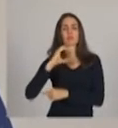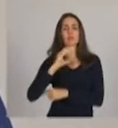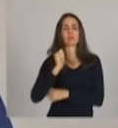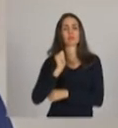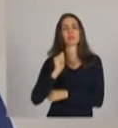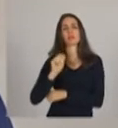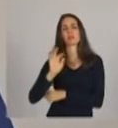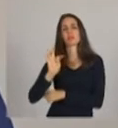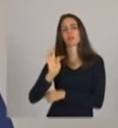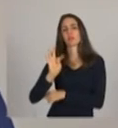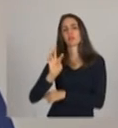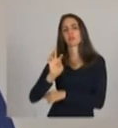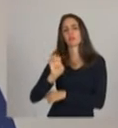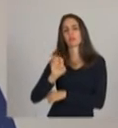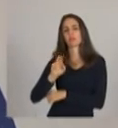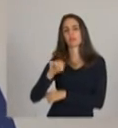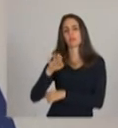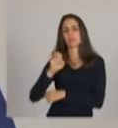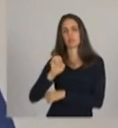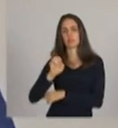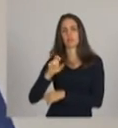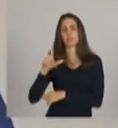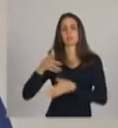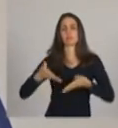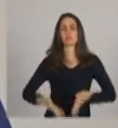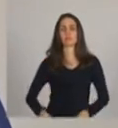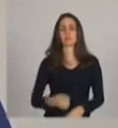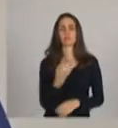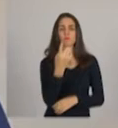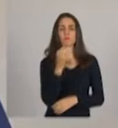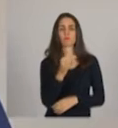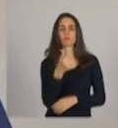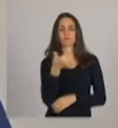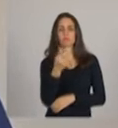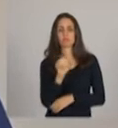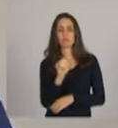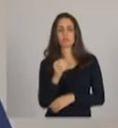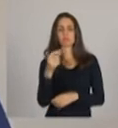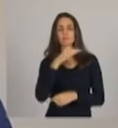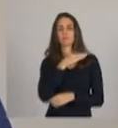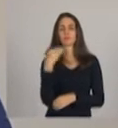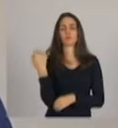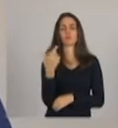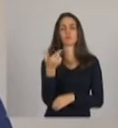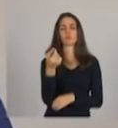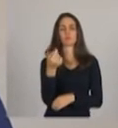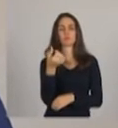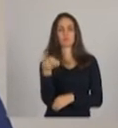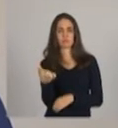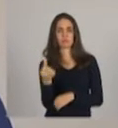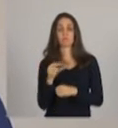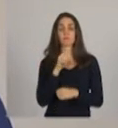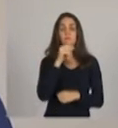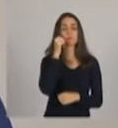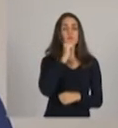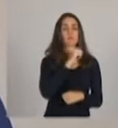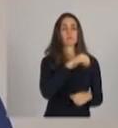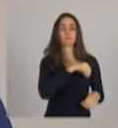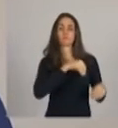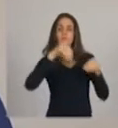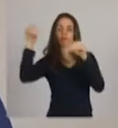Dunham, né, que nasceu em 1910 e faleceu em 2006. Ela lá foi